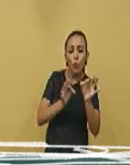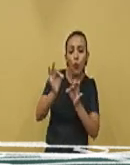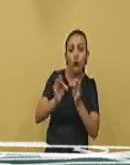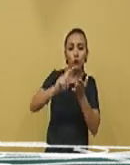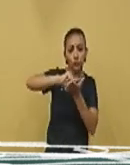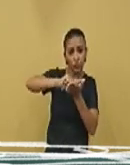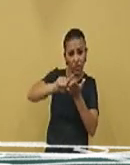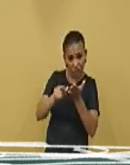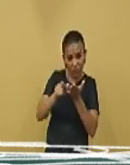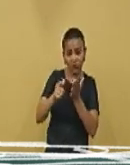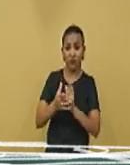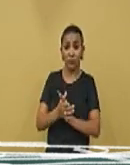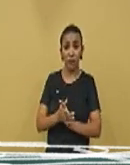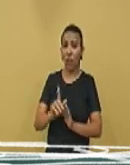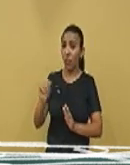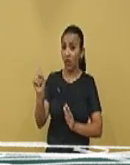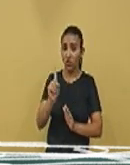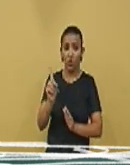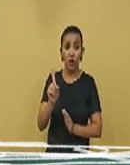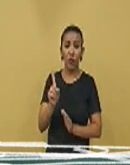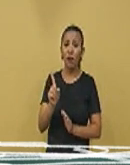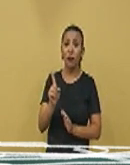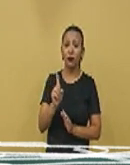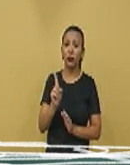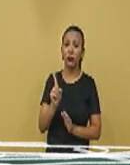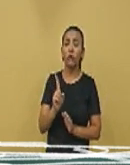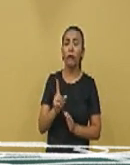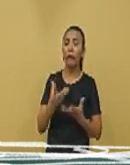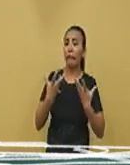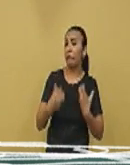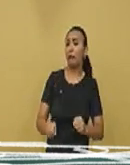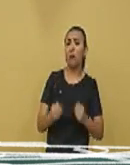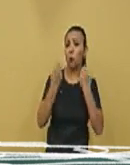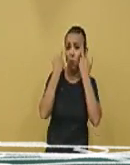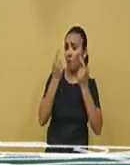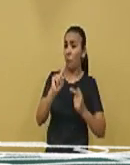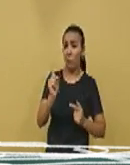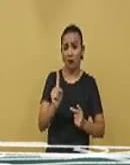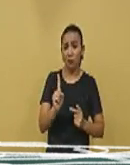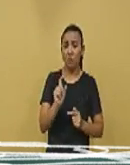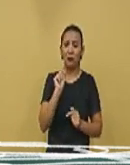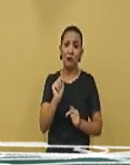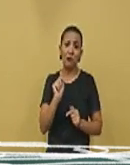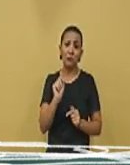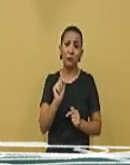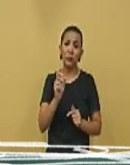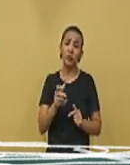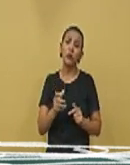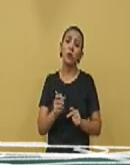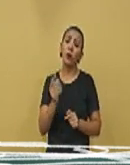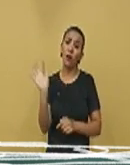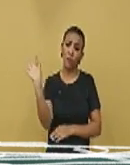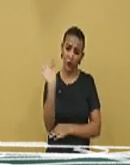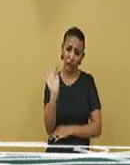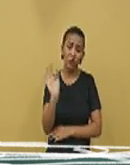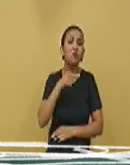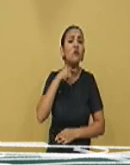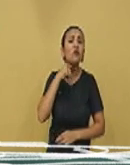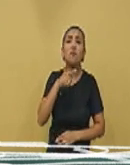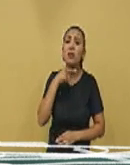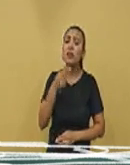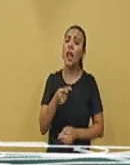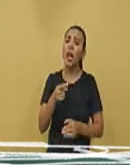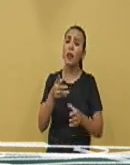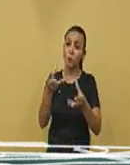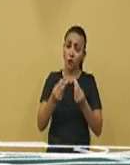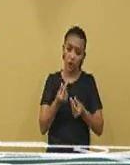né? Não é normal, né, não é aceitável que uma unidade acadêmica não consiga executar todo